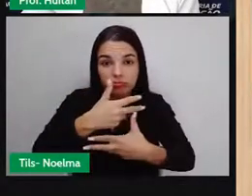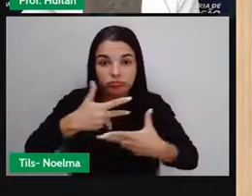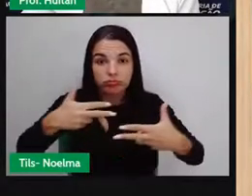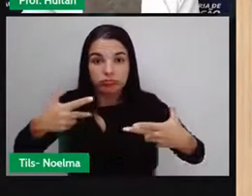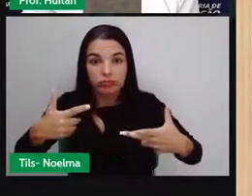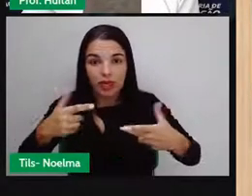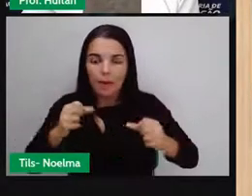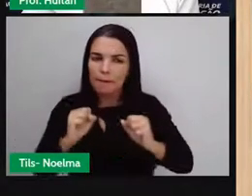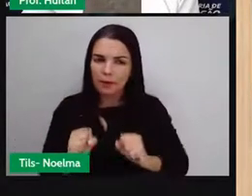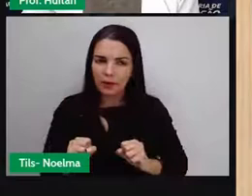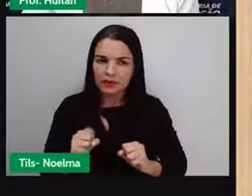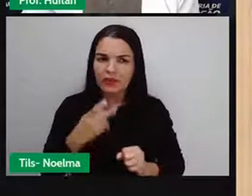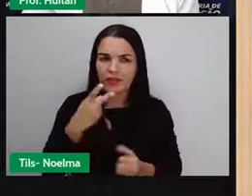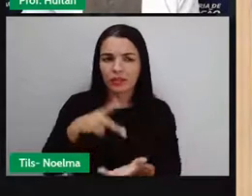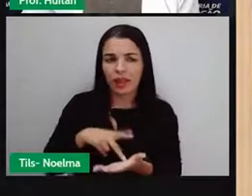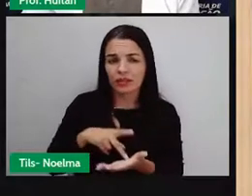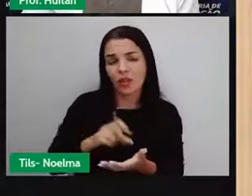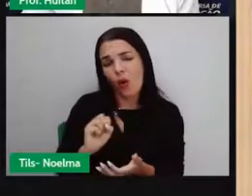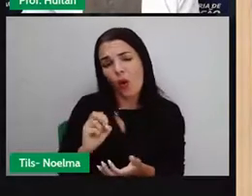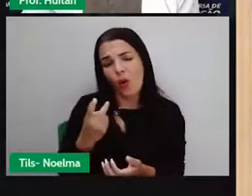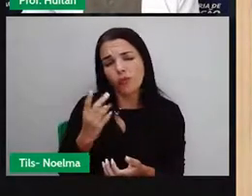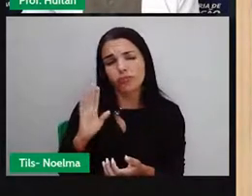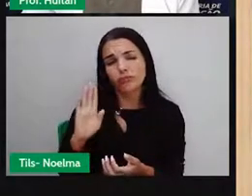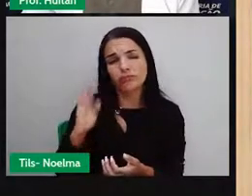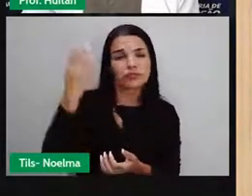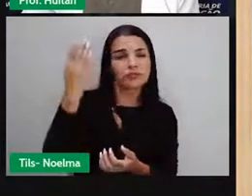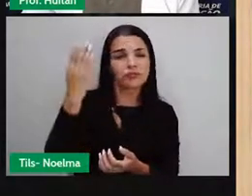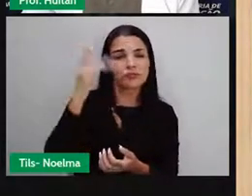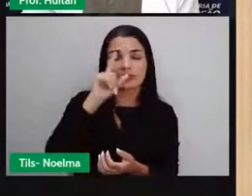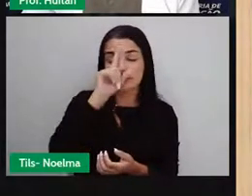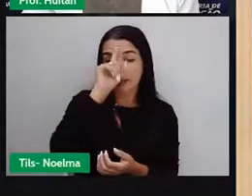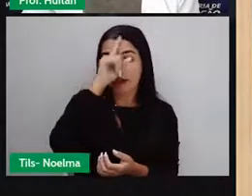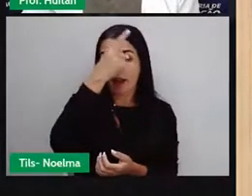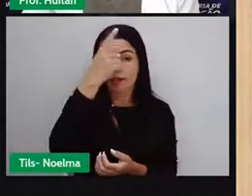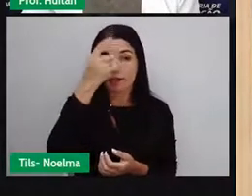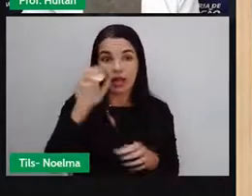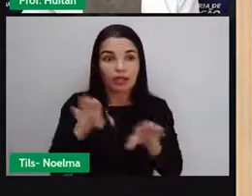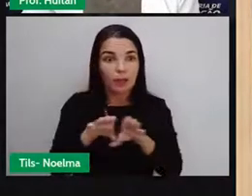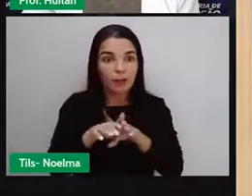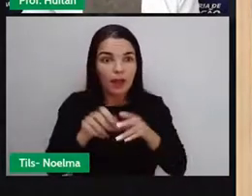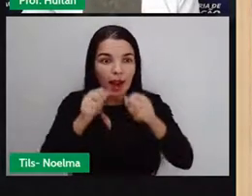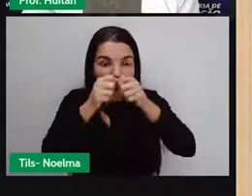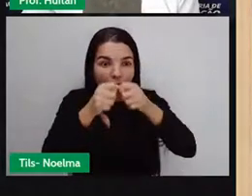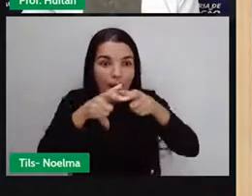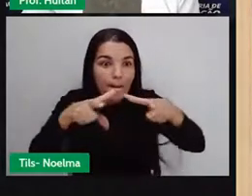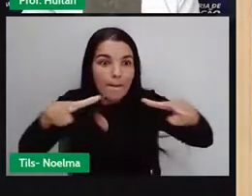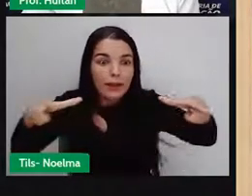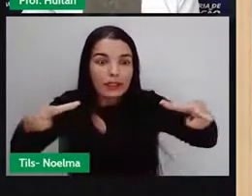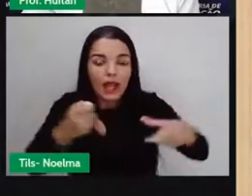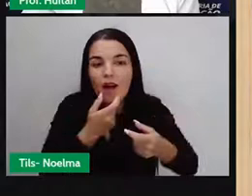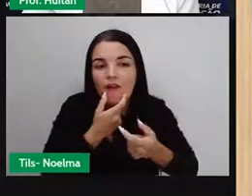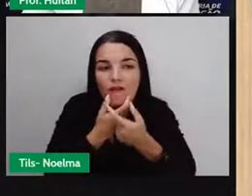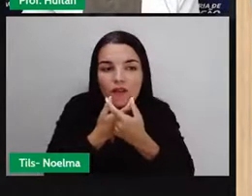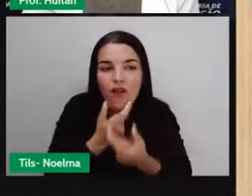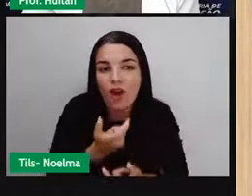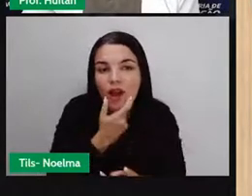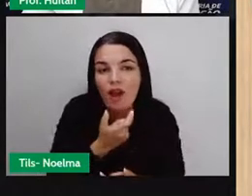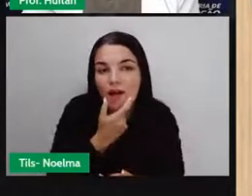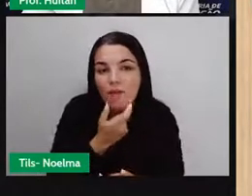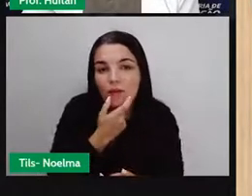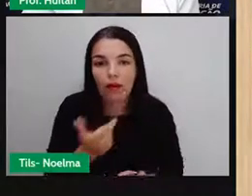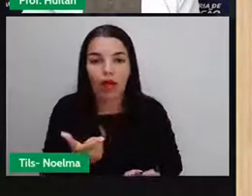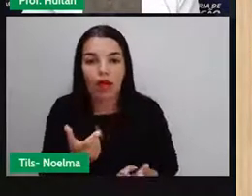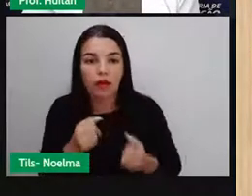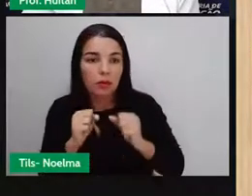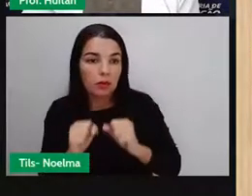ou fictícios. Para ampliar nosso vocabulário, colaborando para que nos comuniquemos melhor, seja por meio